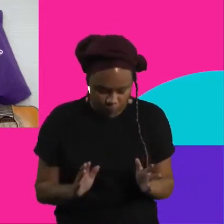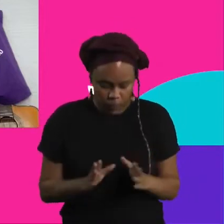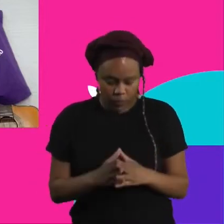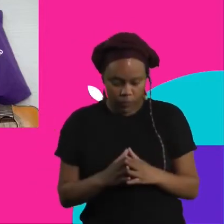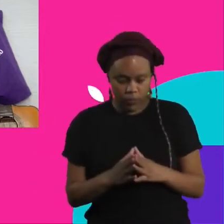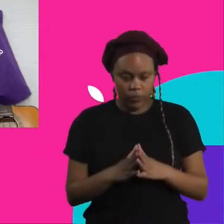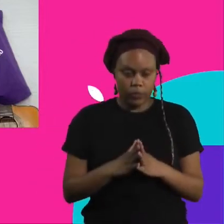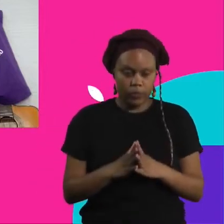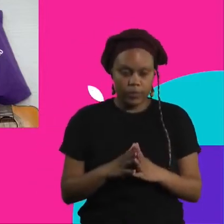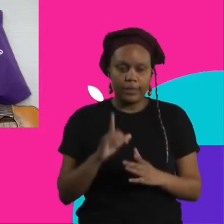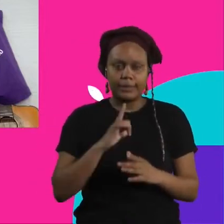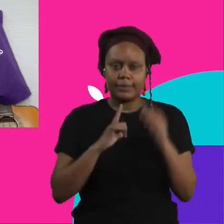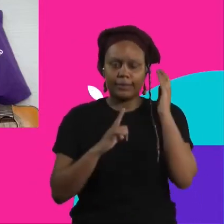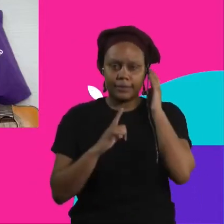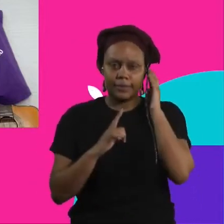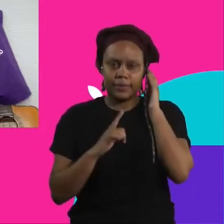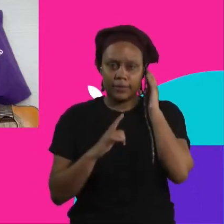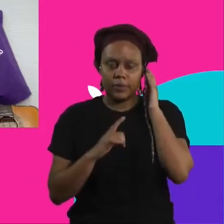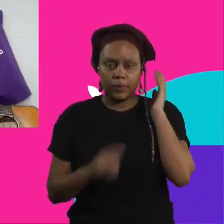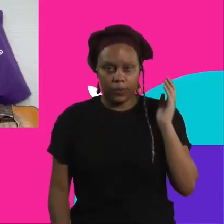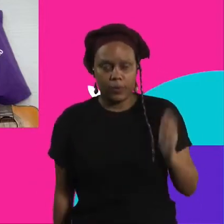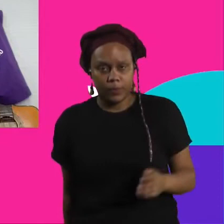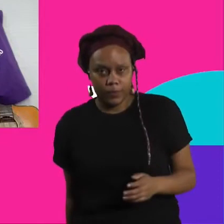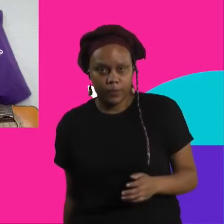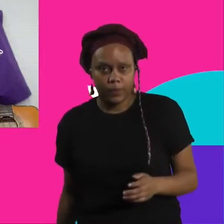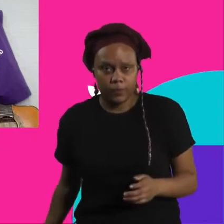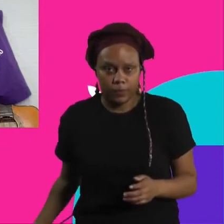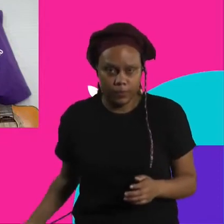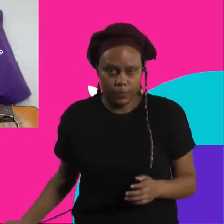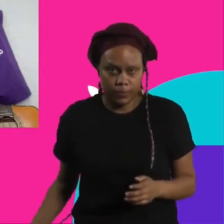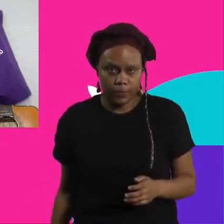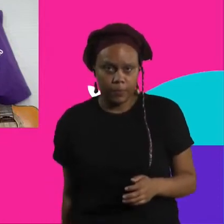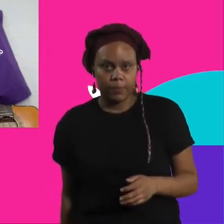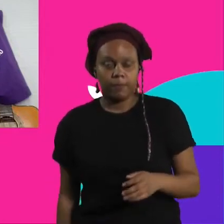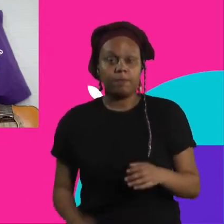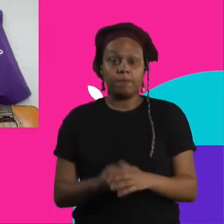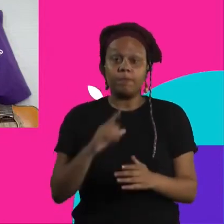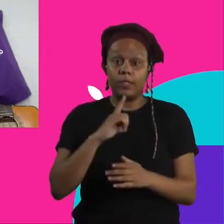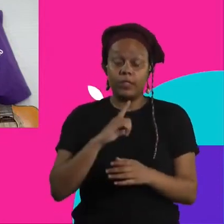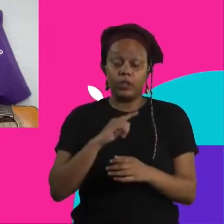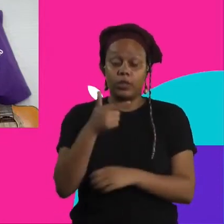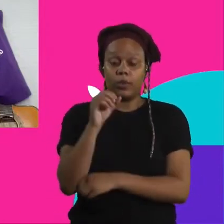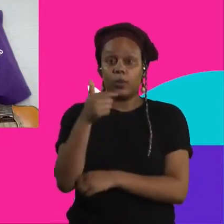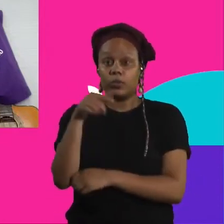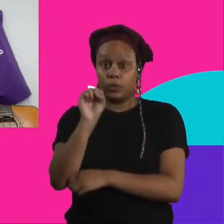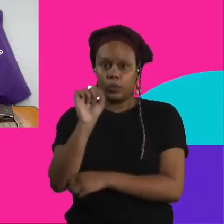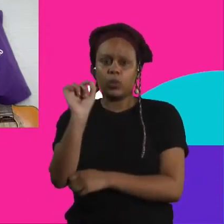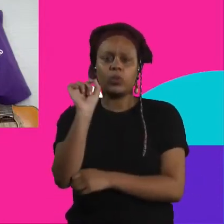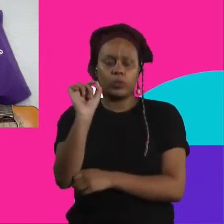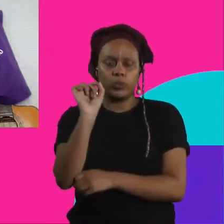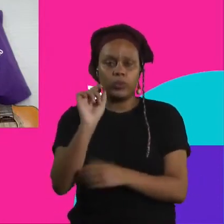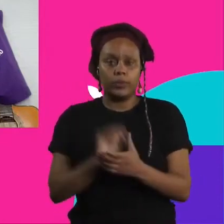vezes, a gente viu projetos ICO, 2017, 2018, que tinham um super propósito,